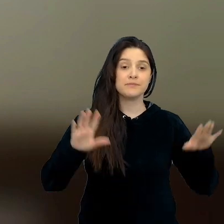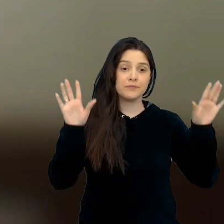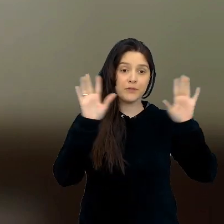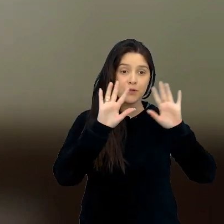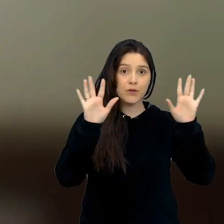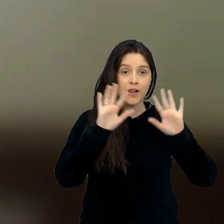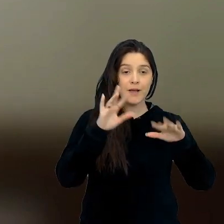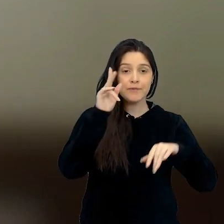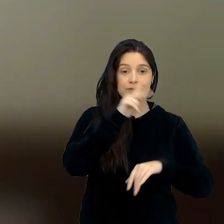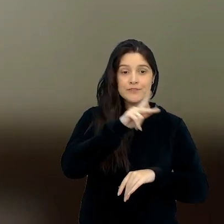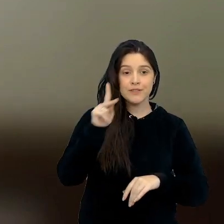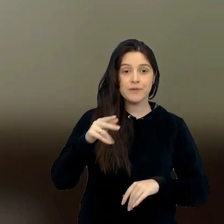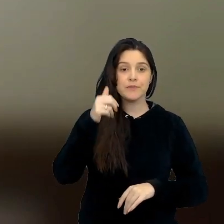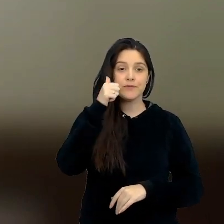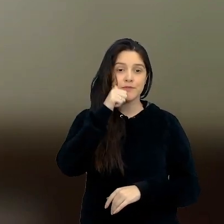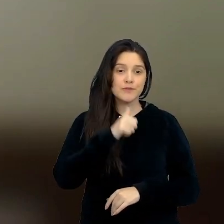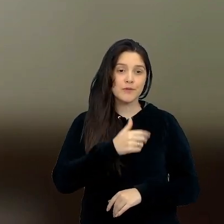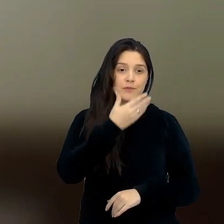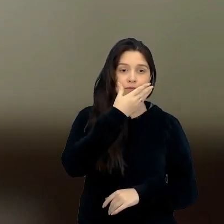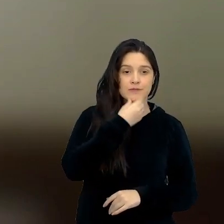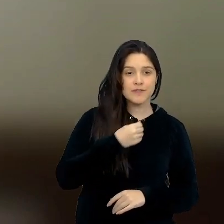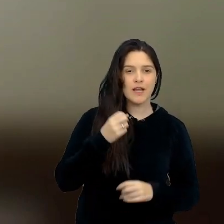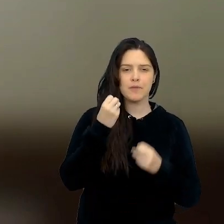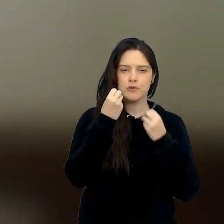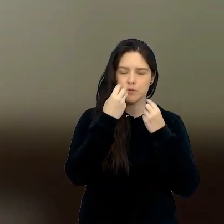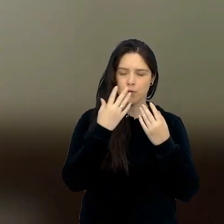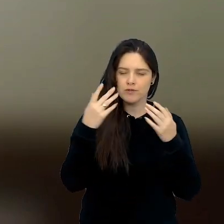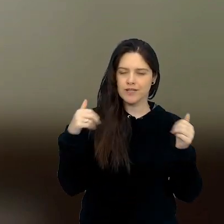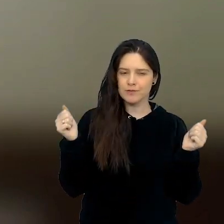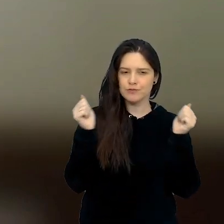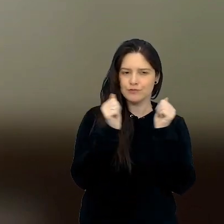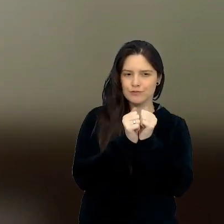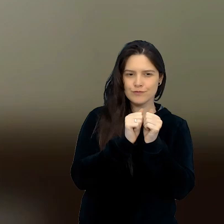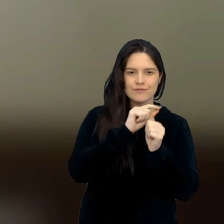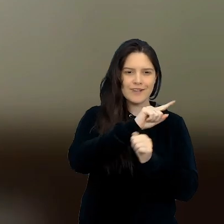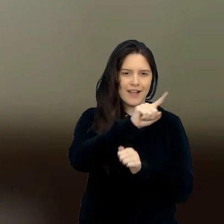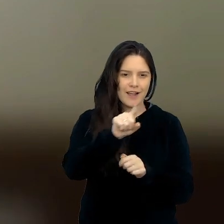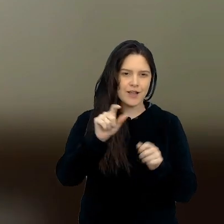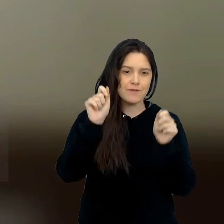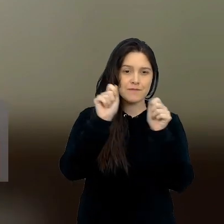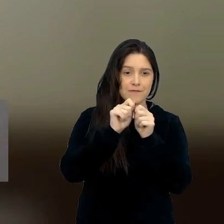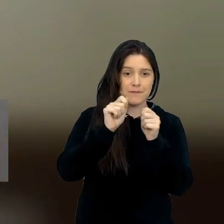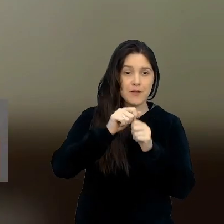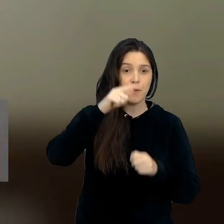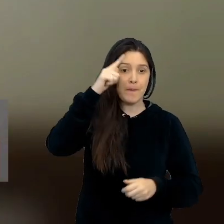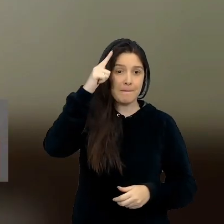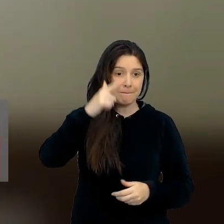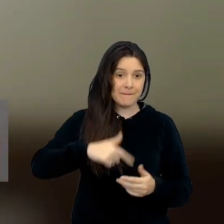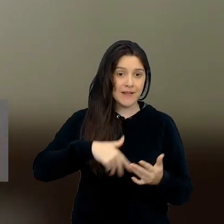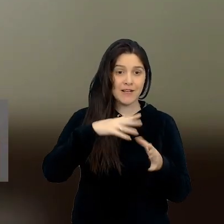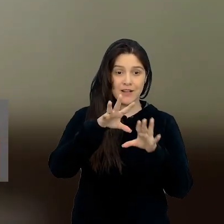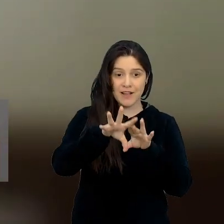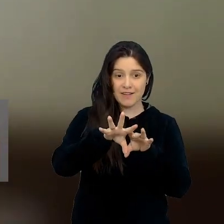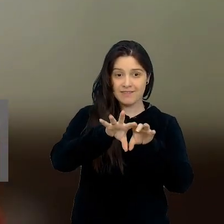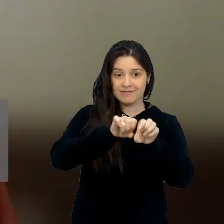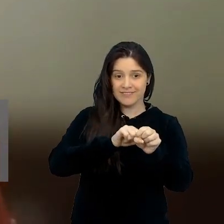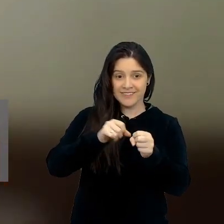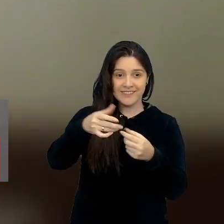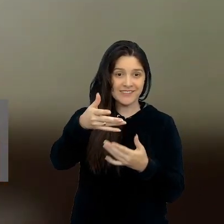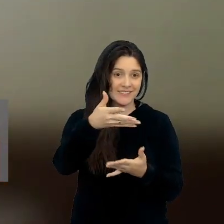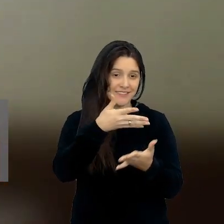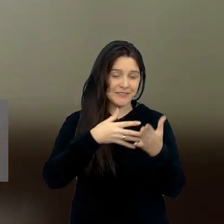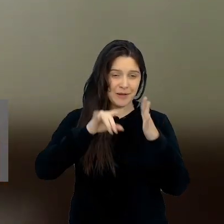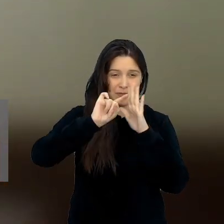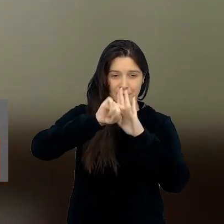Olá, professor, professora. É muito bom hoje estar aqui com vocês para a gente fazer mais uma transmissão da Recuperação e